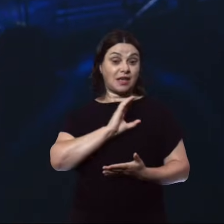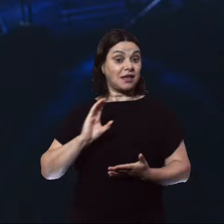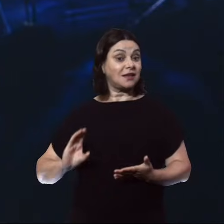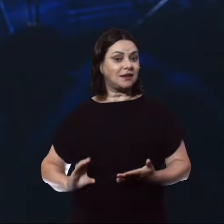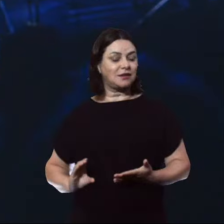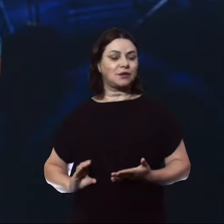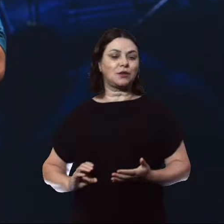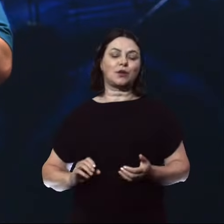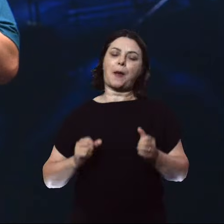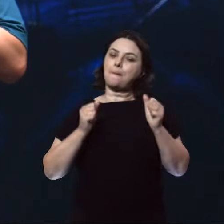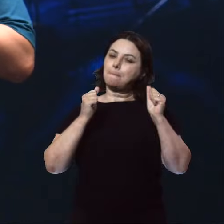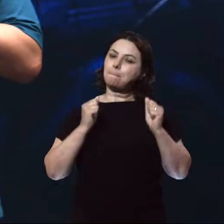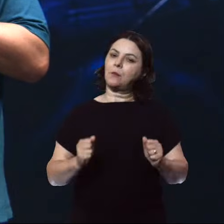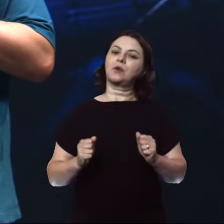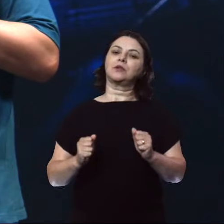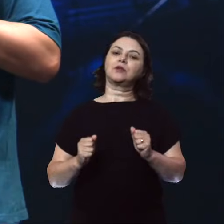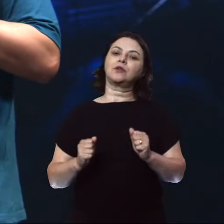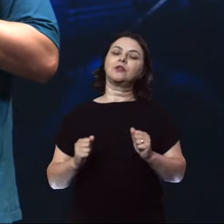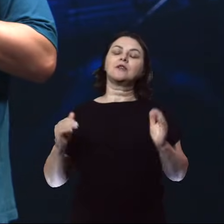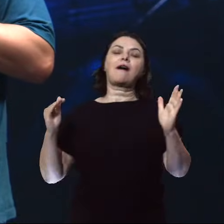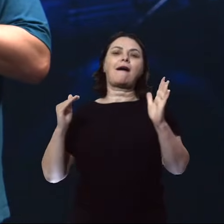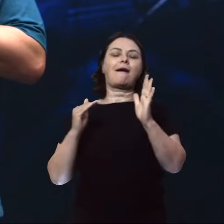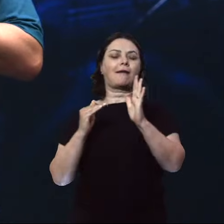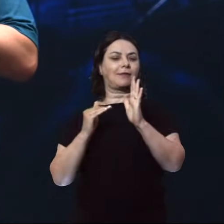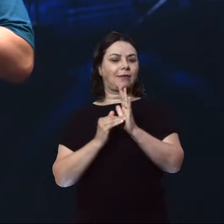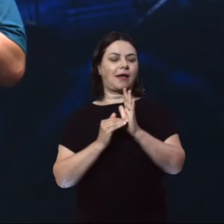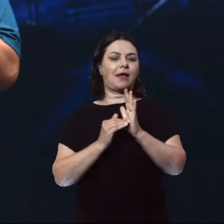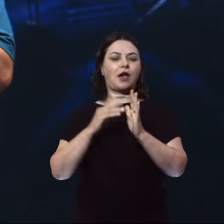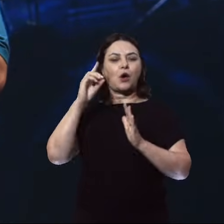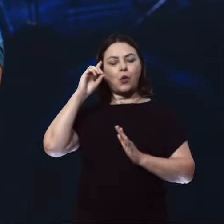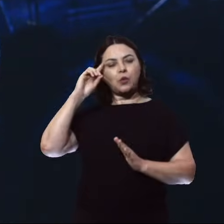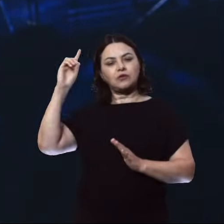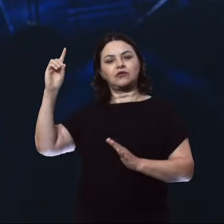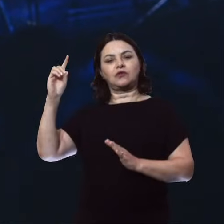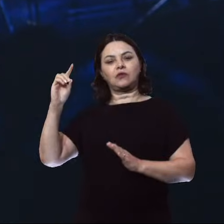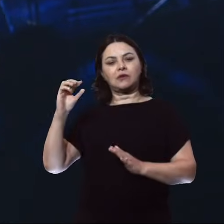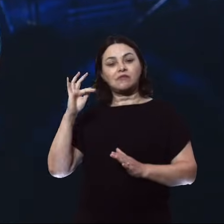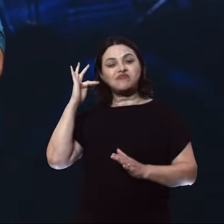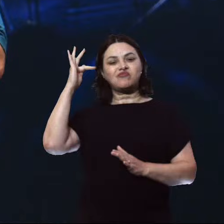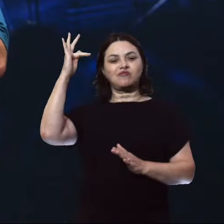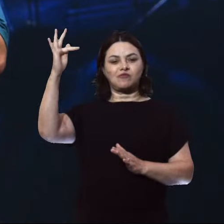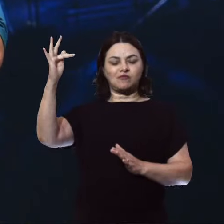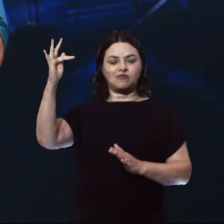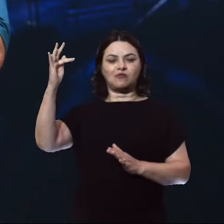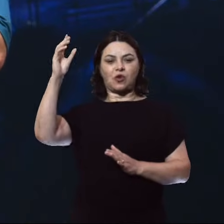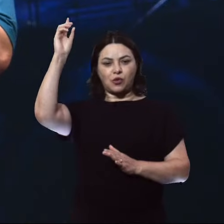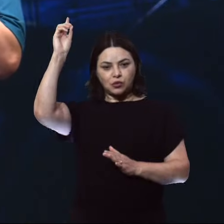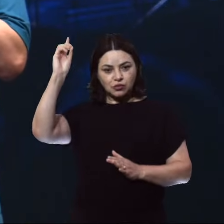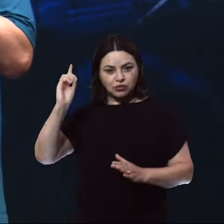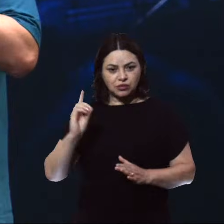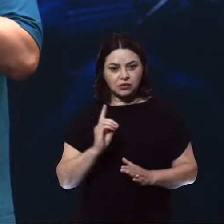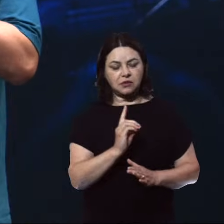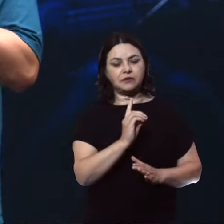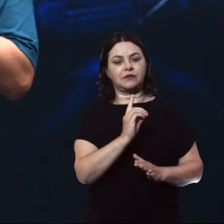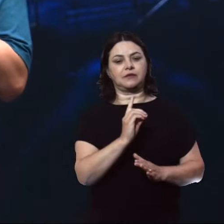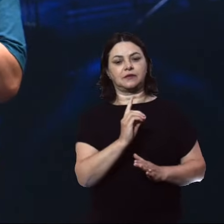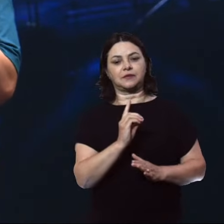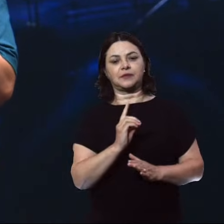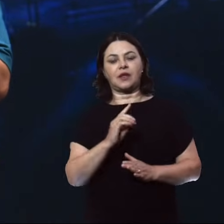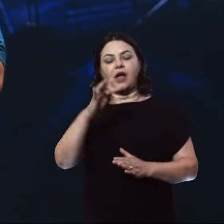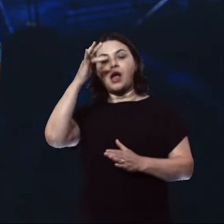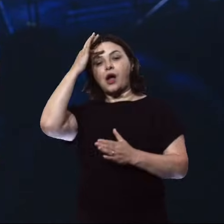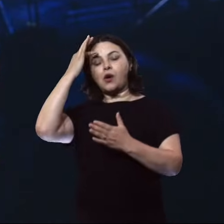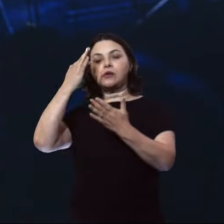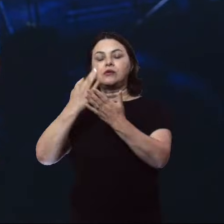guardar aquilo que me foi confiado até aquele dia. Mantenha o padrão das suas palavras que de mim você ouviu, com fé